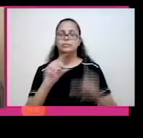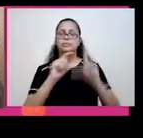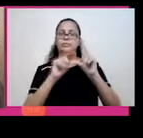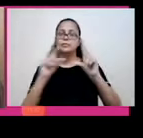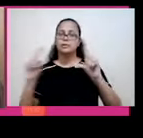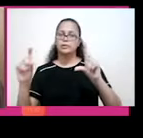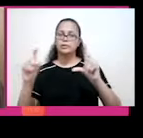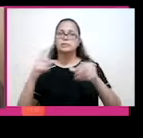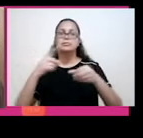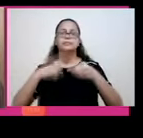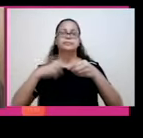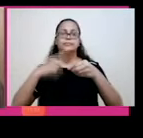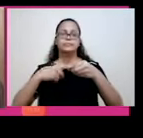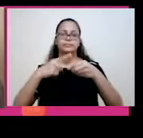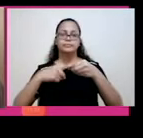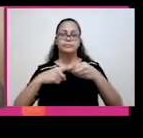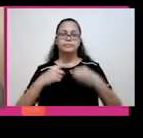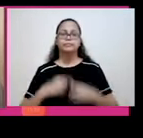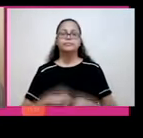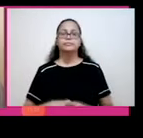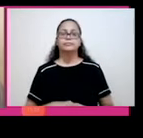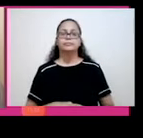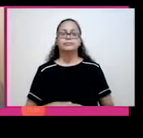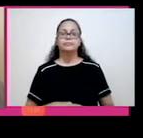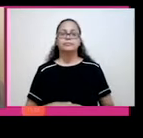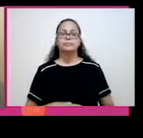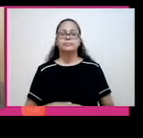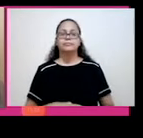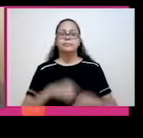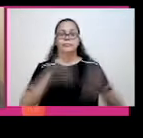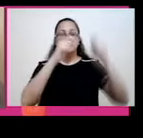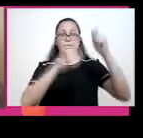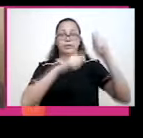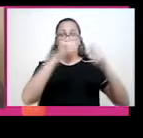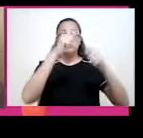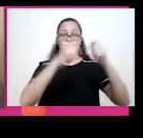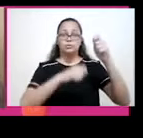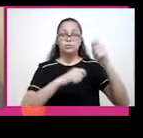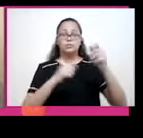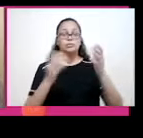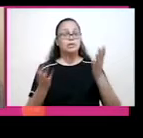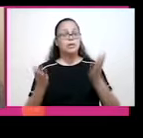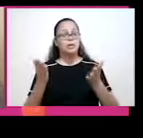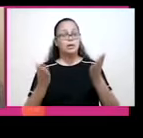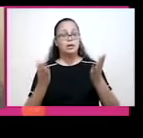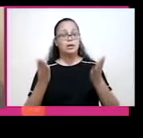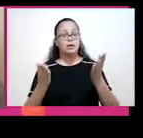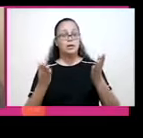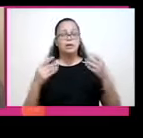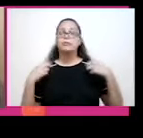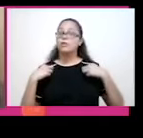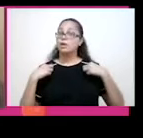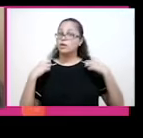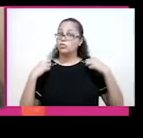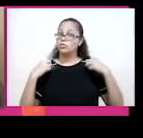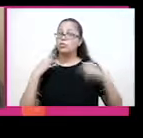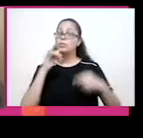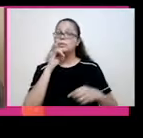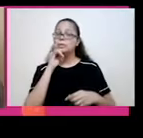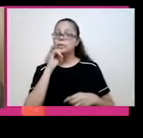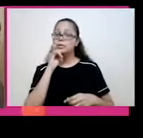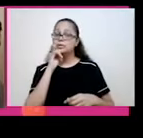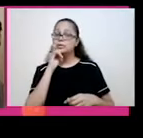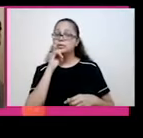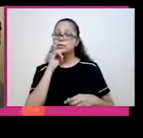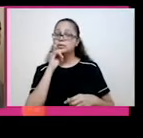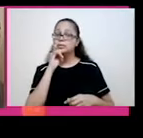vão ver as cidades também industriais com um pontinho preto. A indústria leve, que por exemplo é a indústria têxtil, né, de roupas, por exemplo, ela está